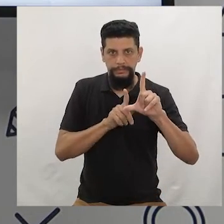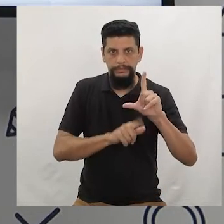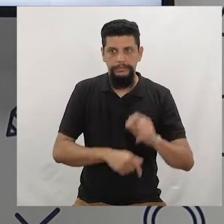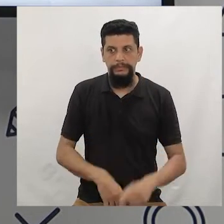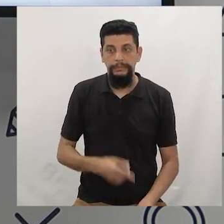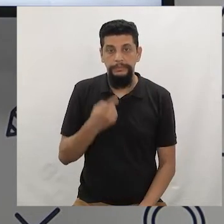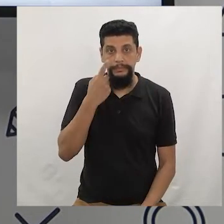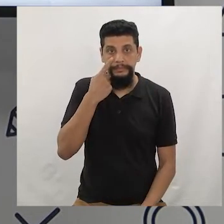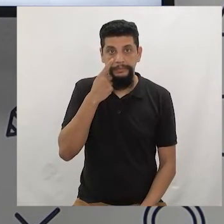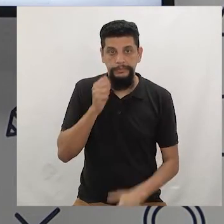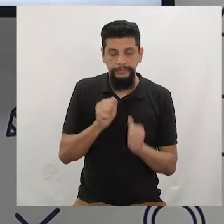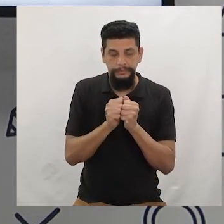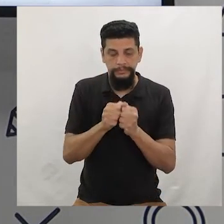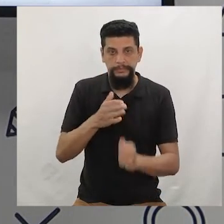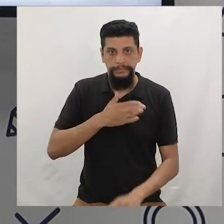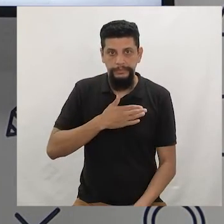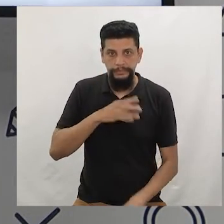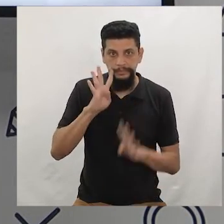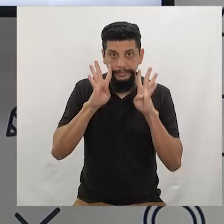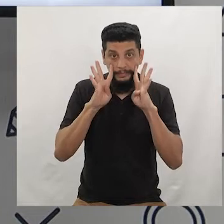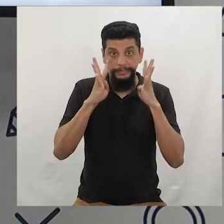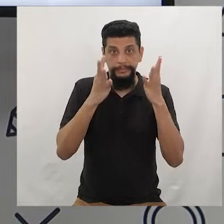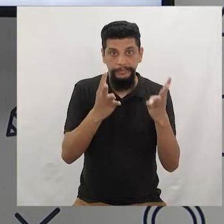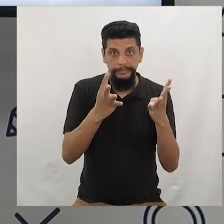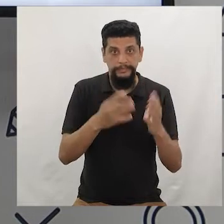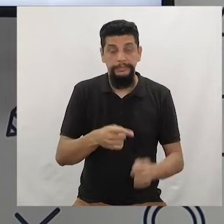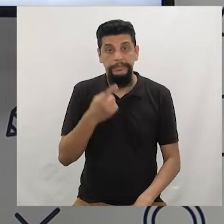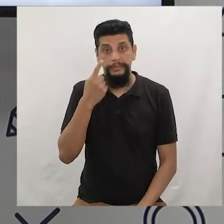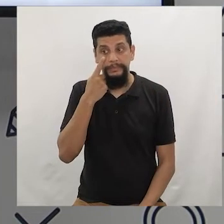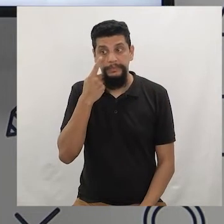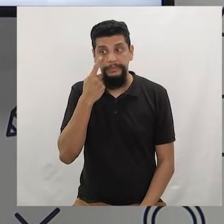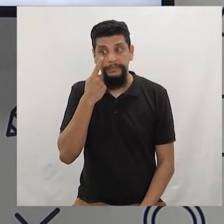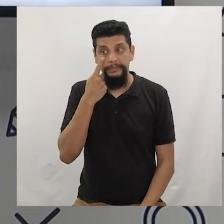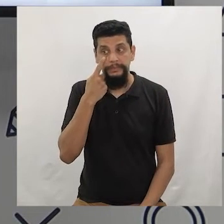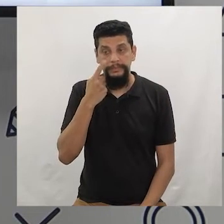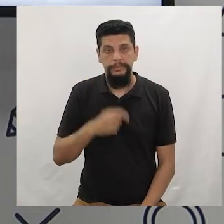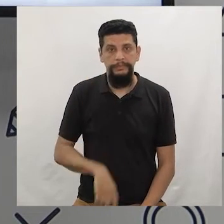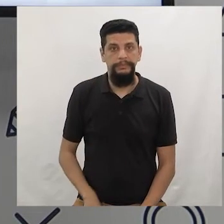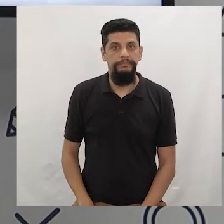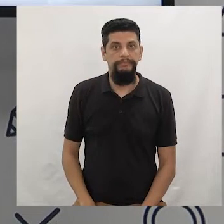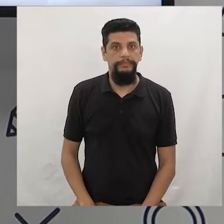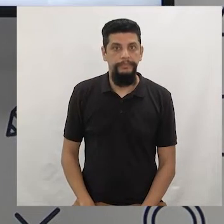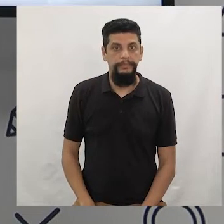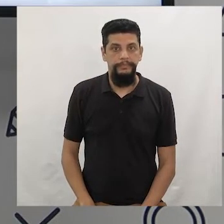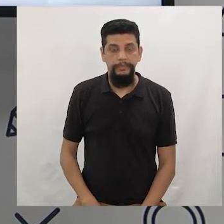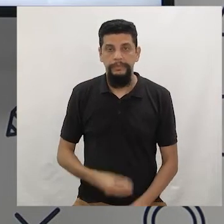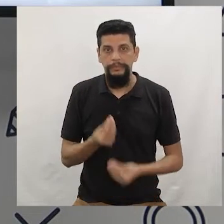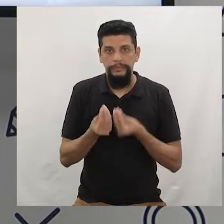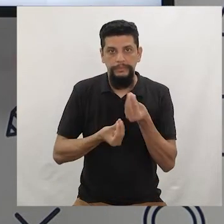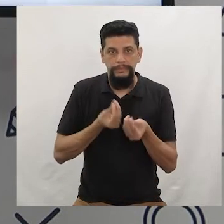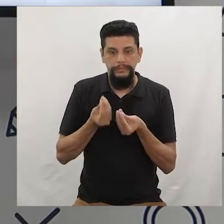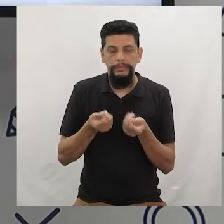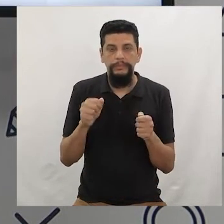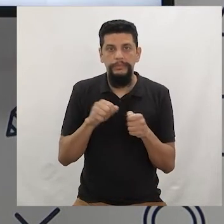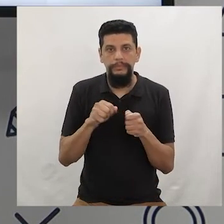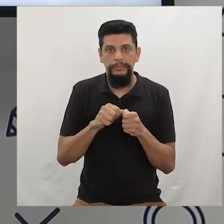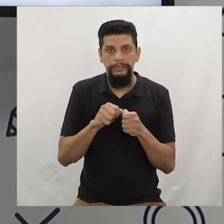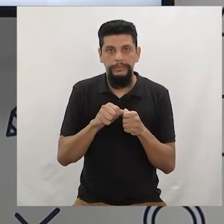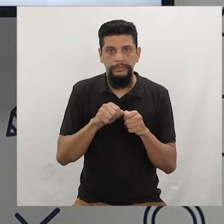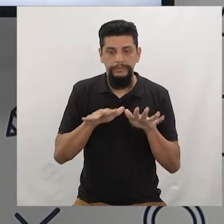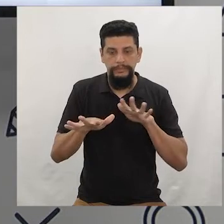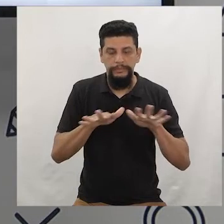letra? Acompanhe comigo, presta atenção. Olhem só como